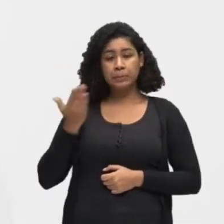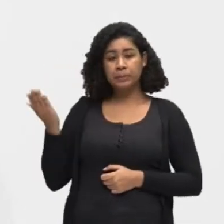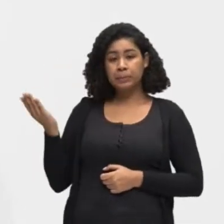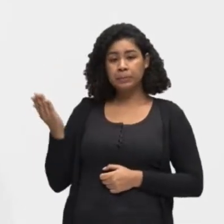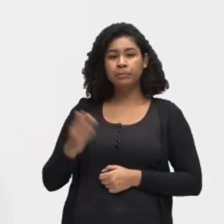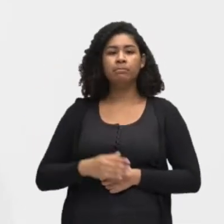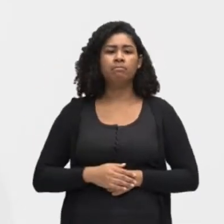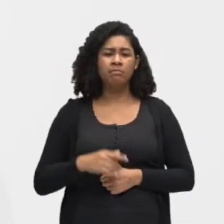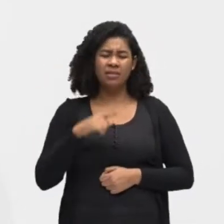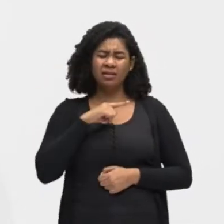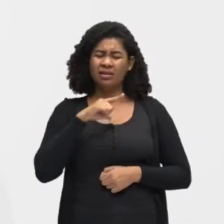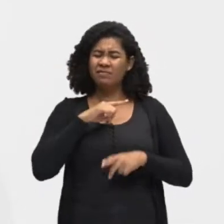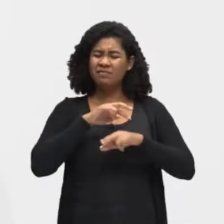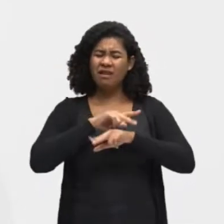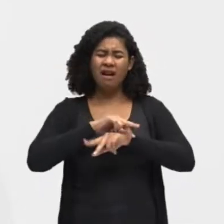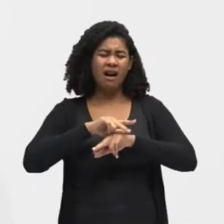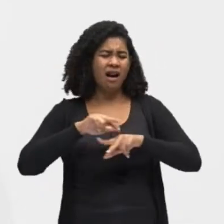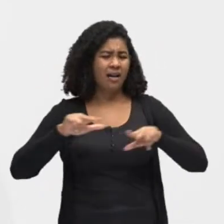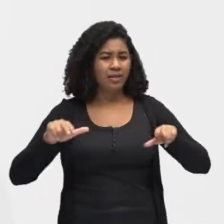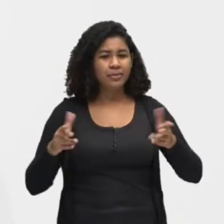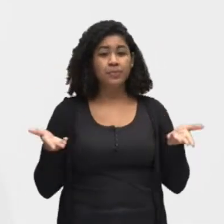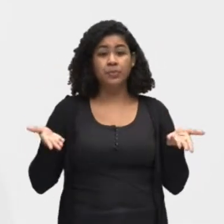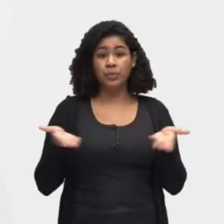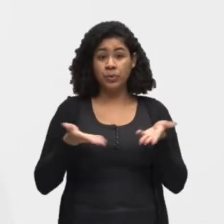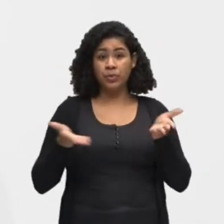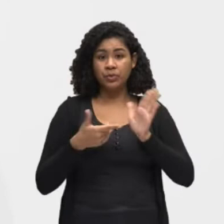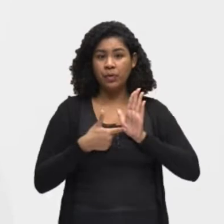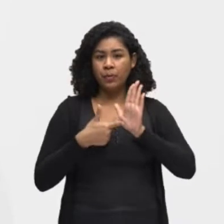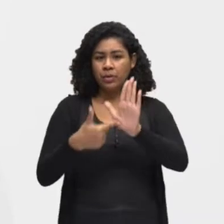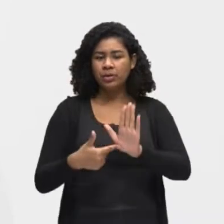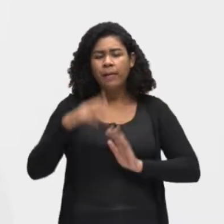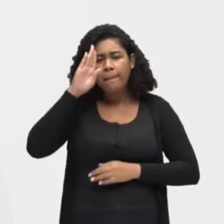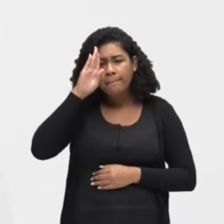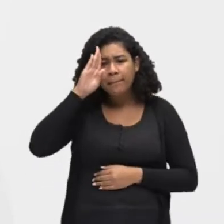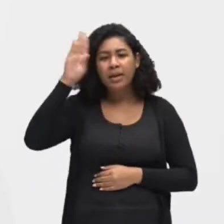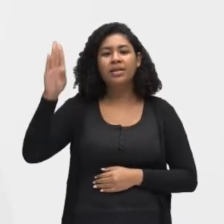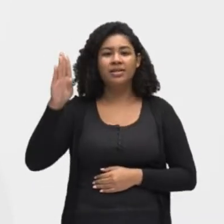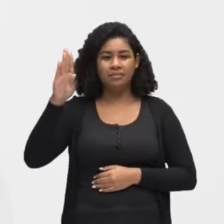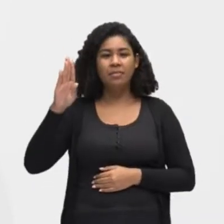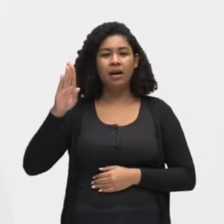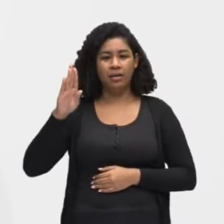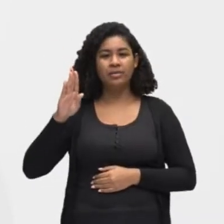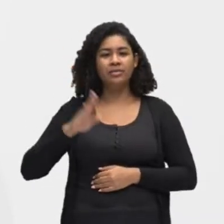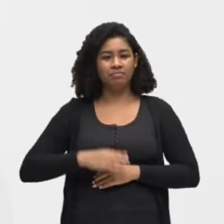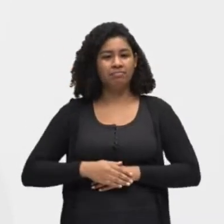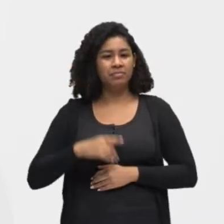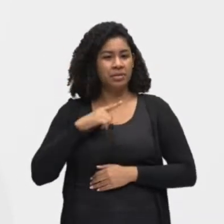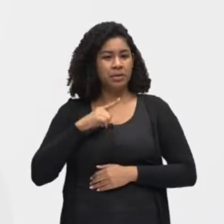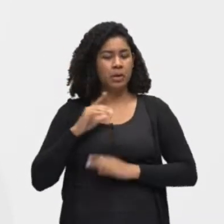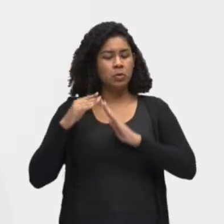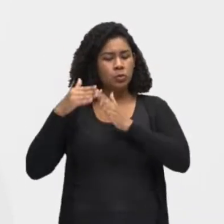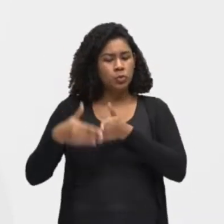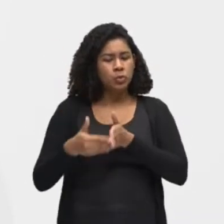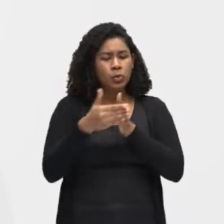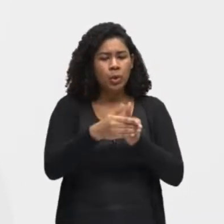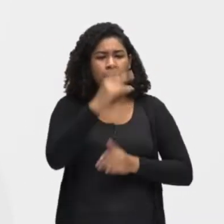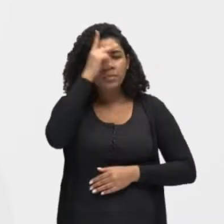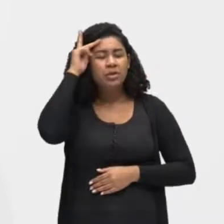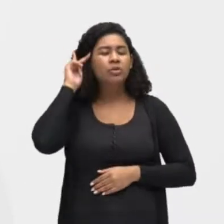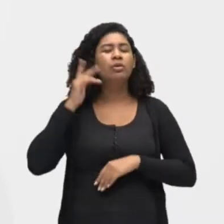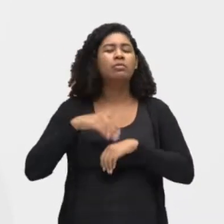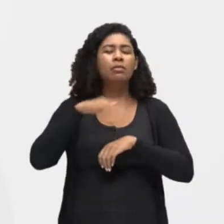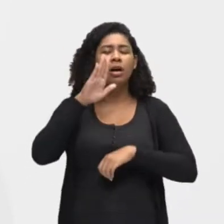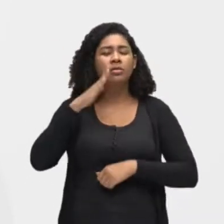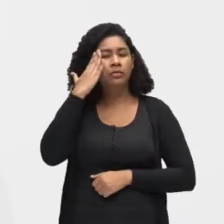são várias e eu trouxe aqui para vocês as principais relacionadas aos grandes navegadores. Vocês imaginem lá no